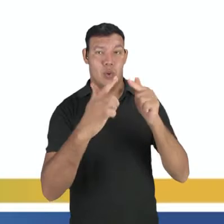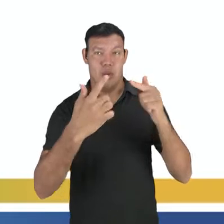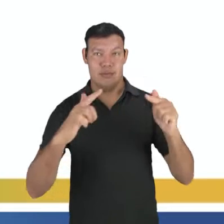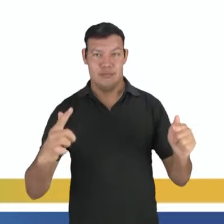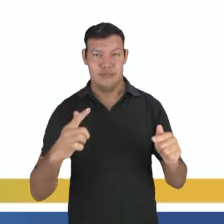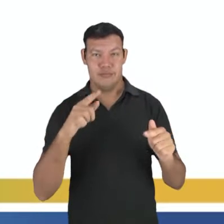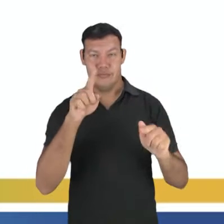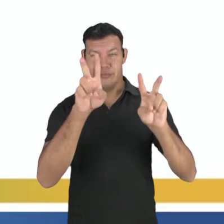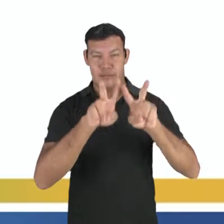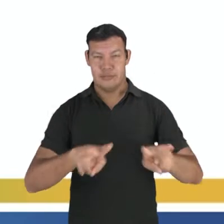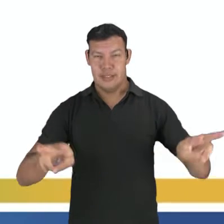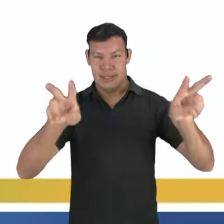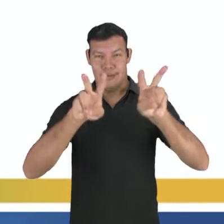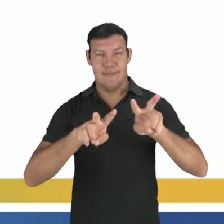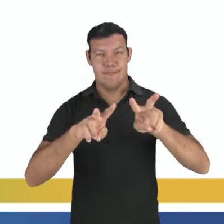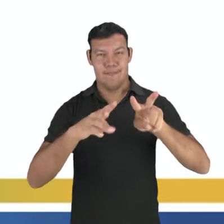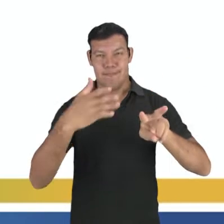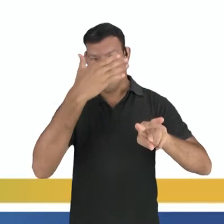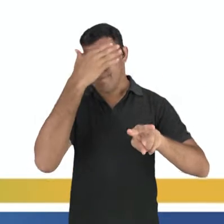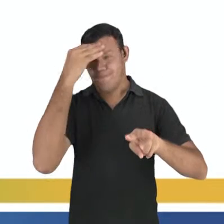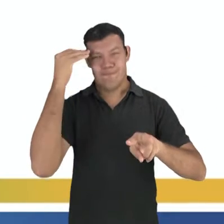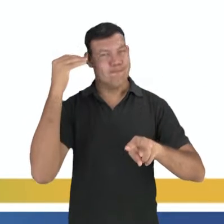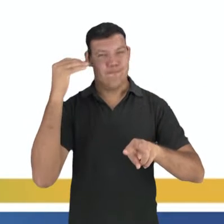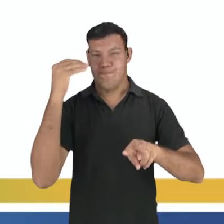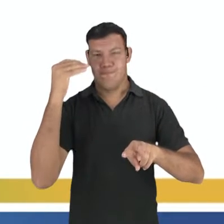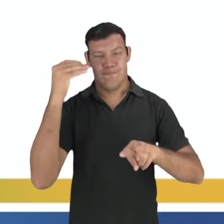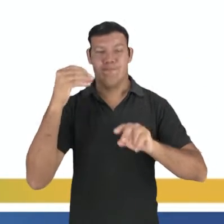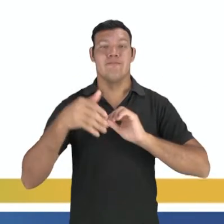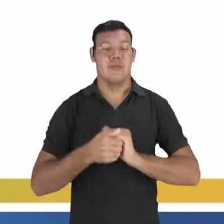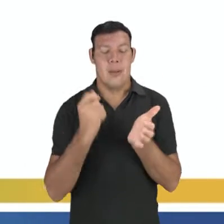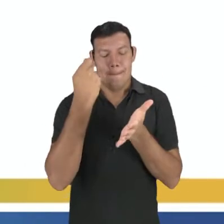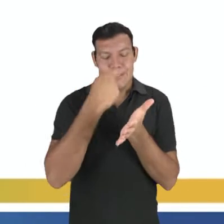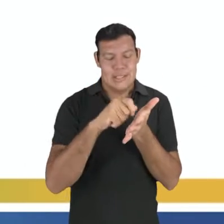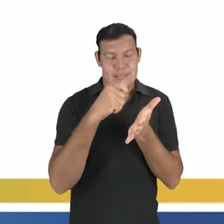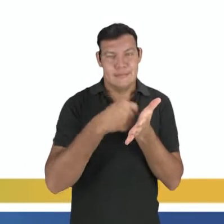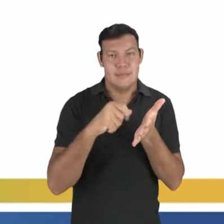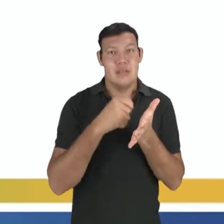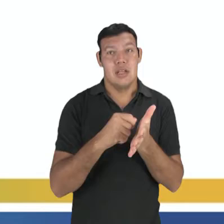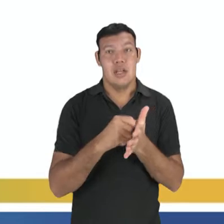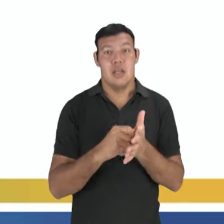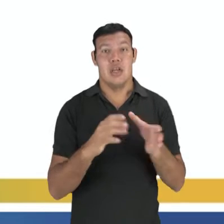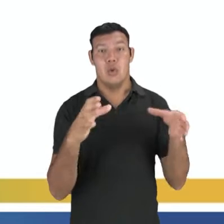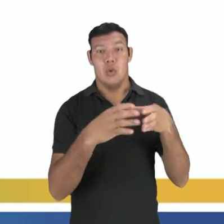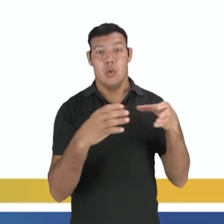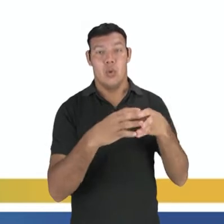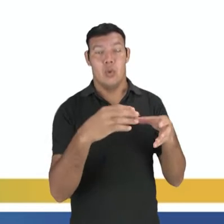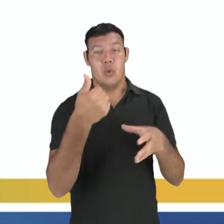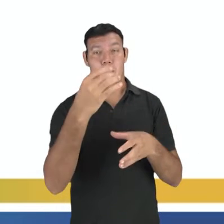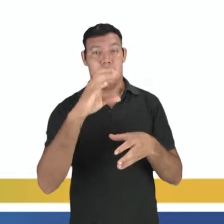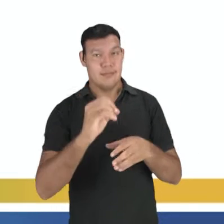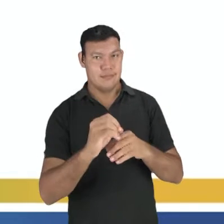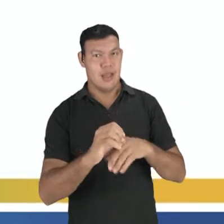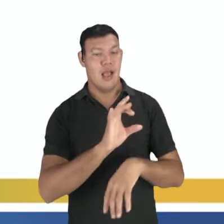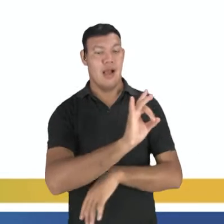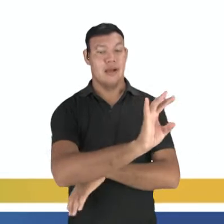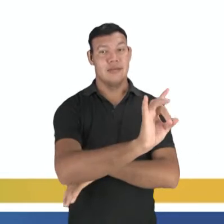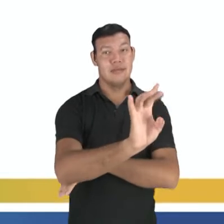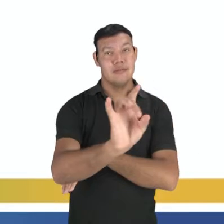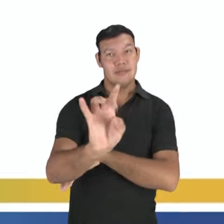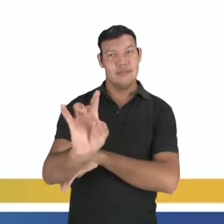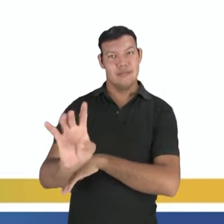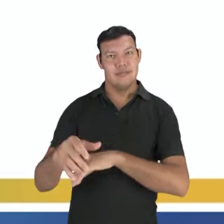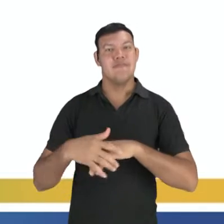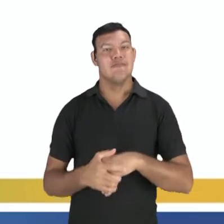para vocês visualizarem, não esquecerem, fazer as anotações de vocês. São 10 classes gramaticais. Cada uma vai